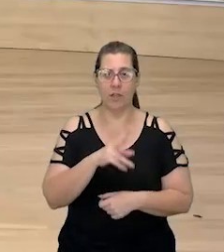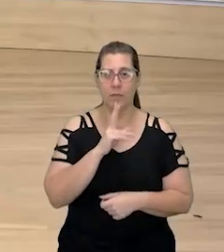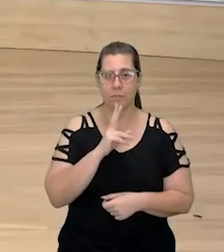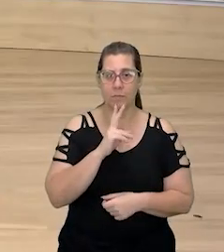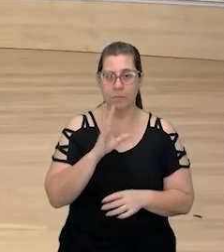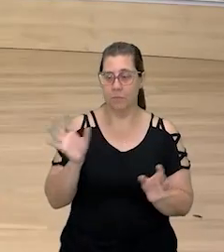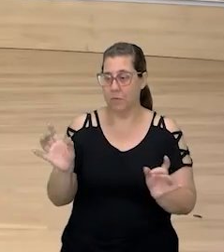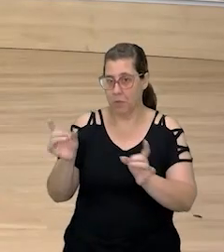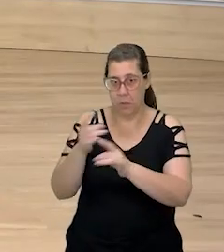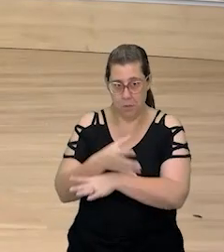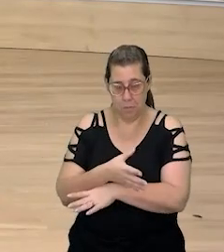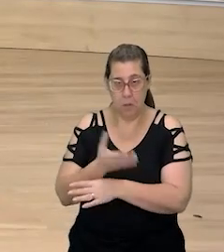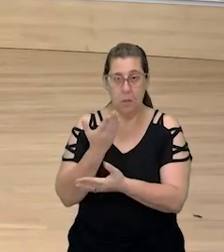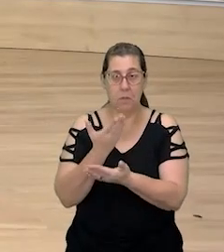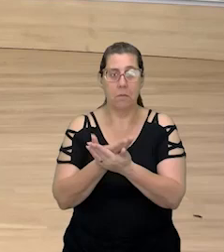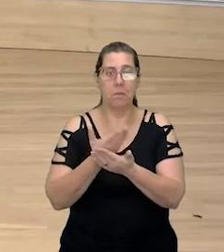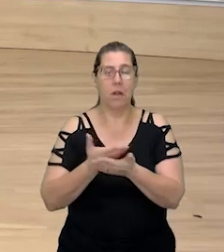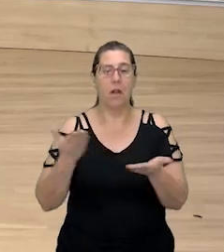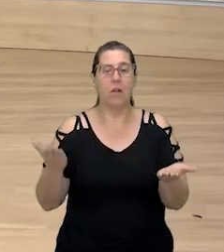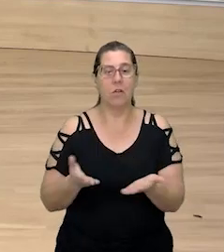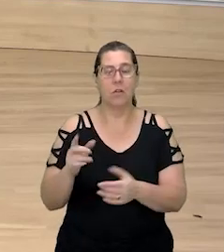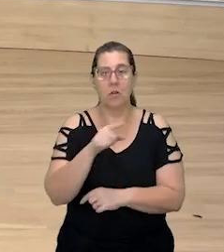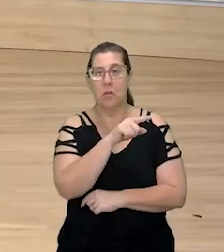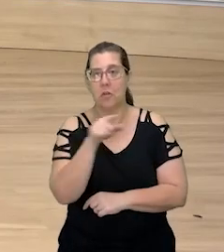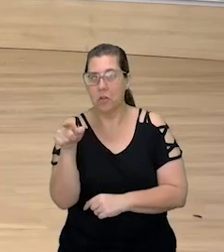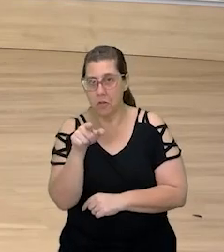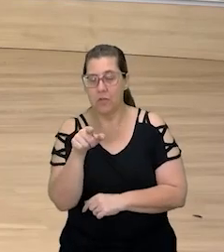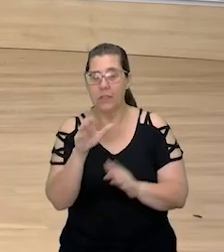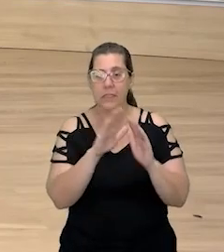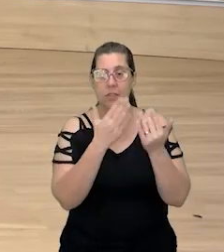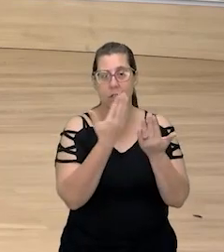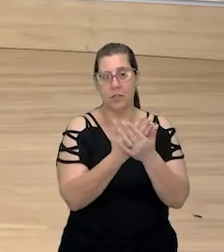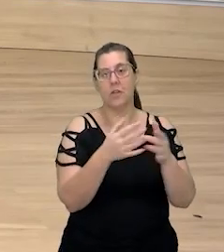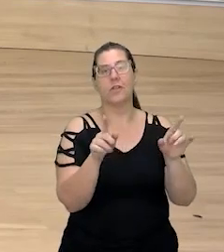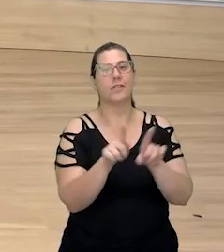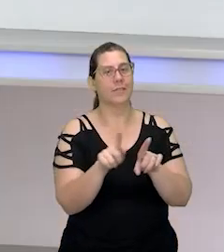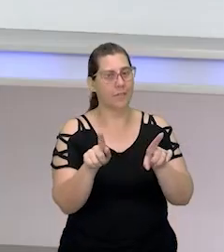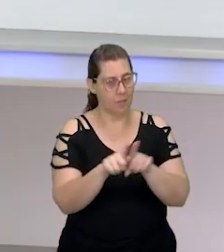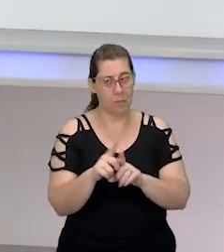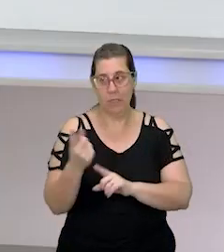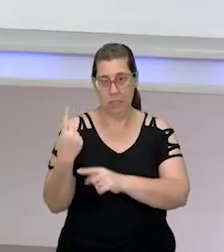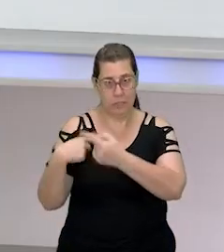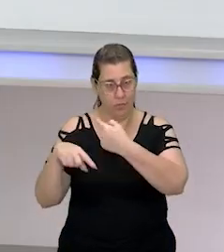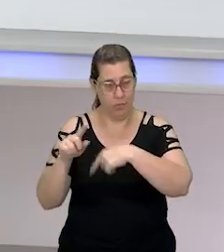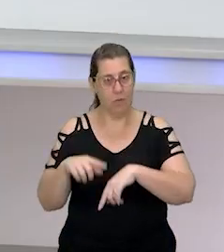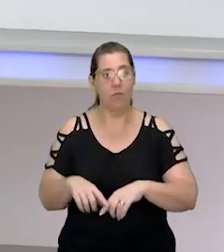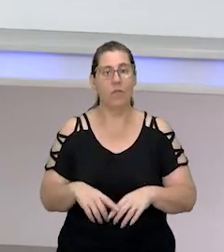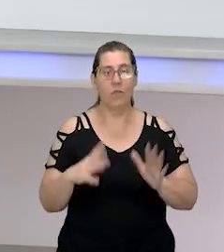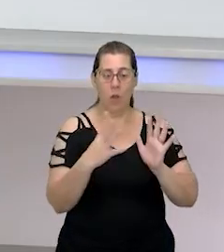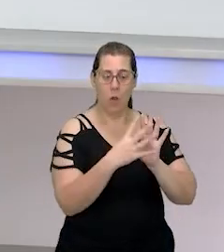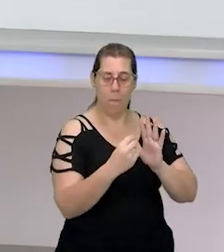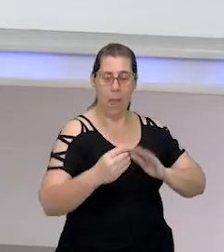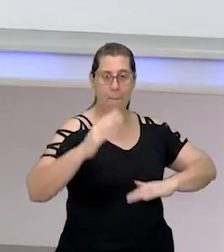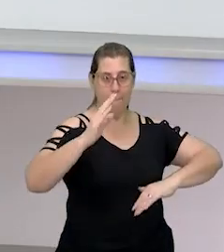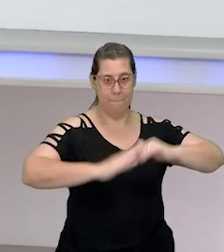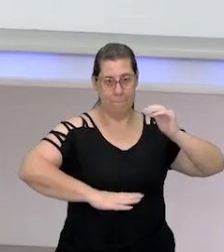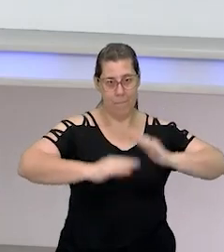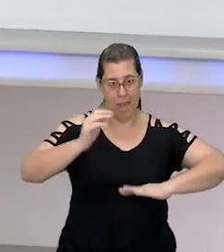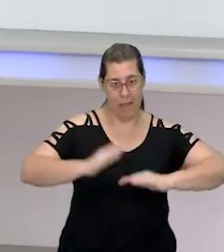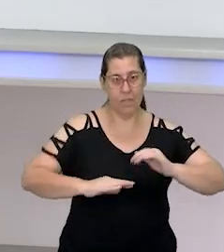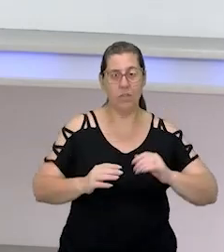pronto para essa nossa aula em que vocês na escola também devem desenvolver aí a habilidade